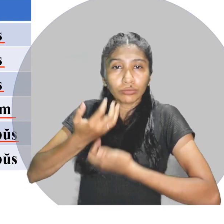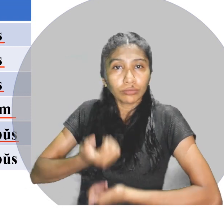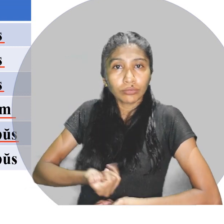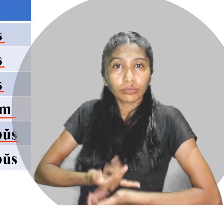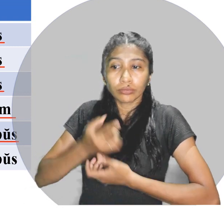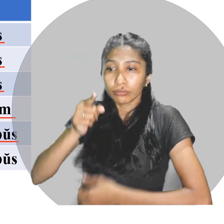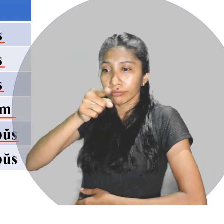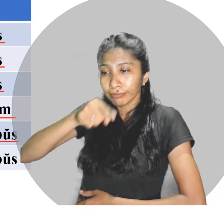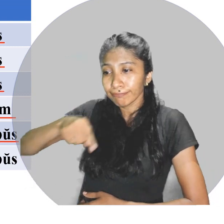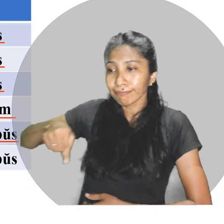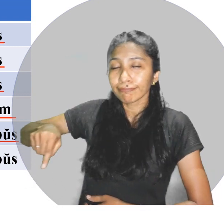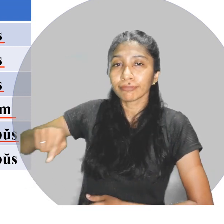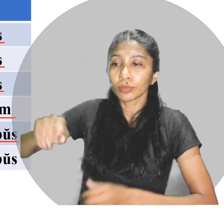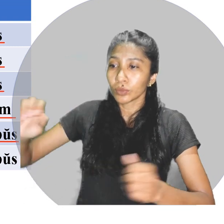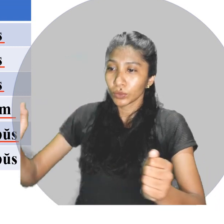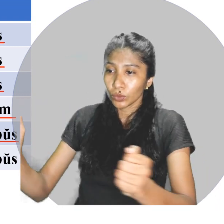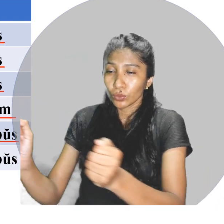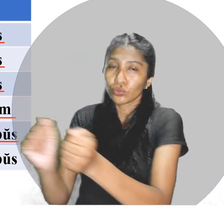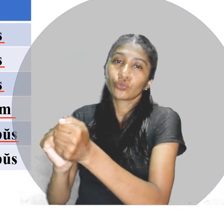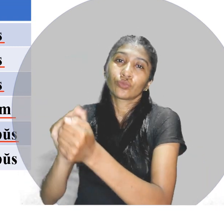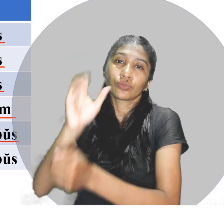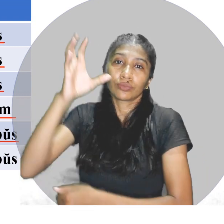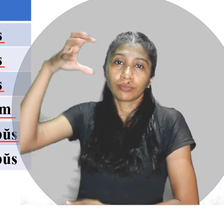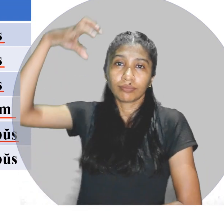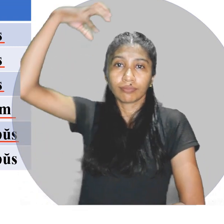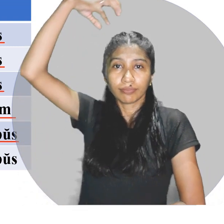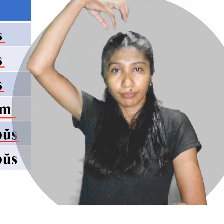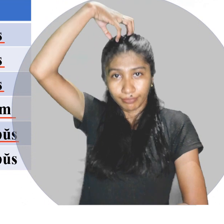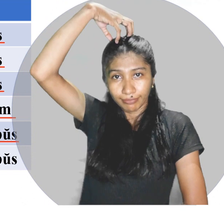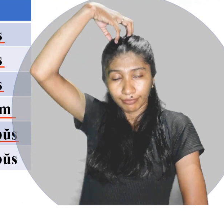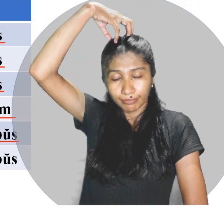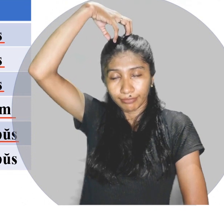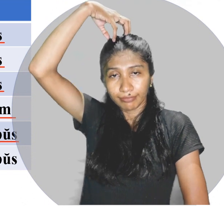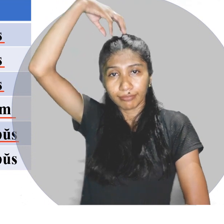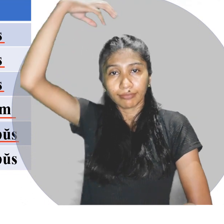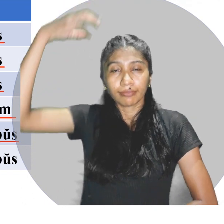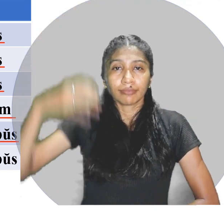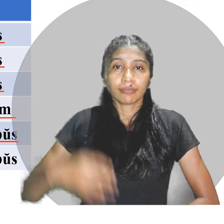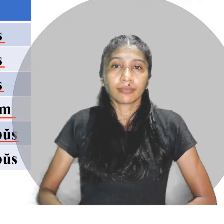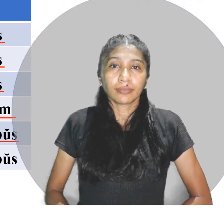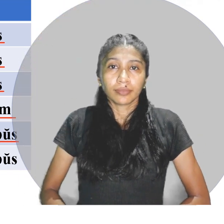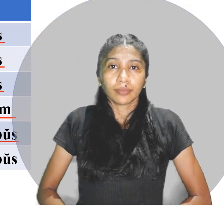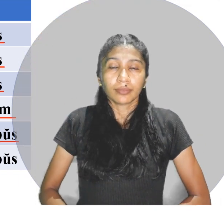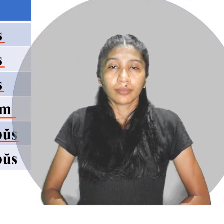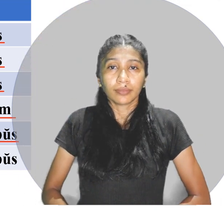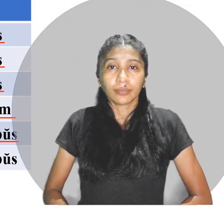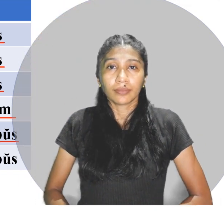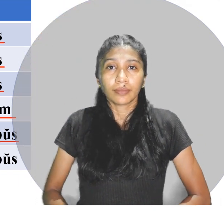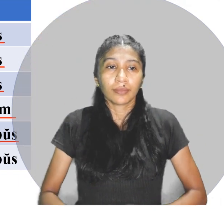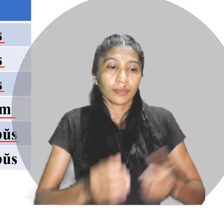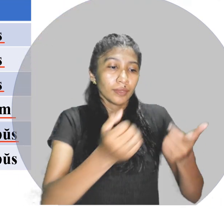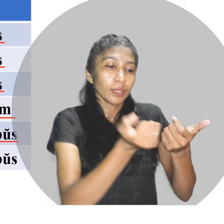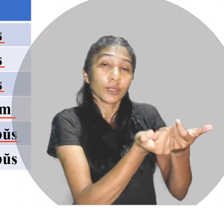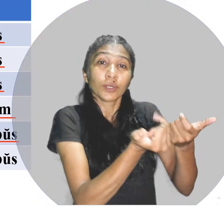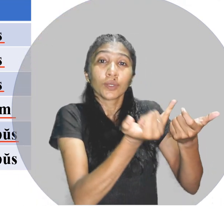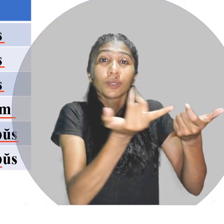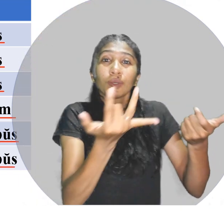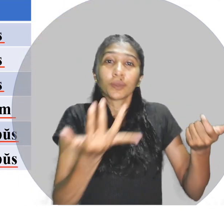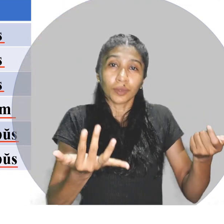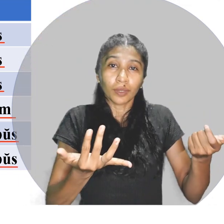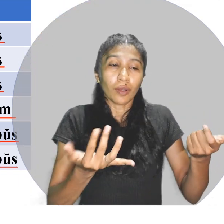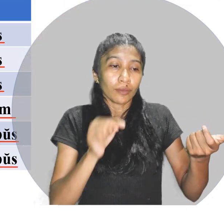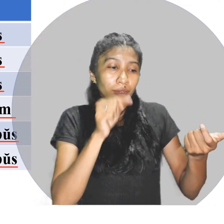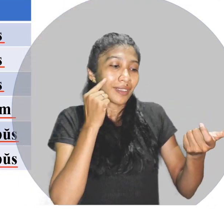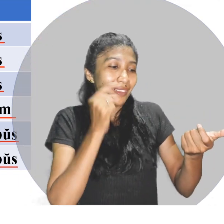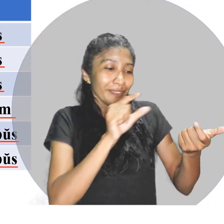estão com o rei, adjunta adverbial. E no plural teremos